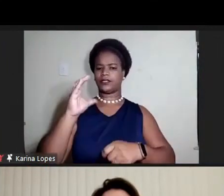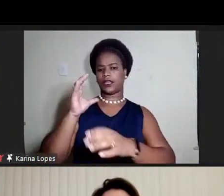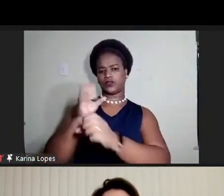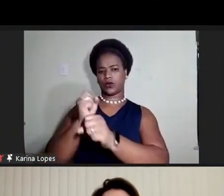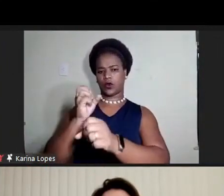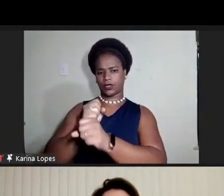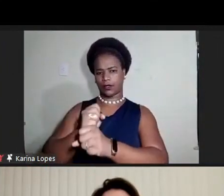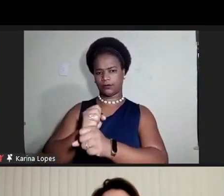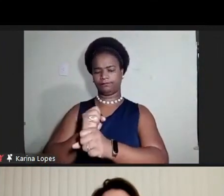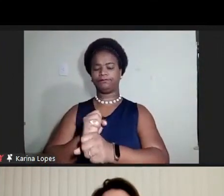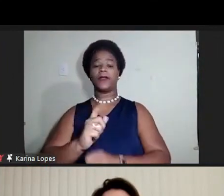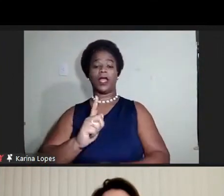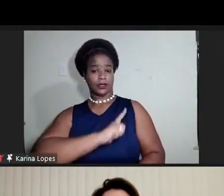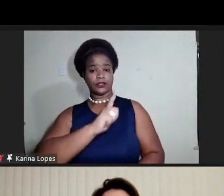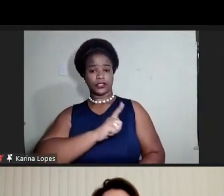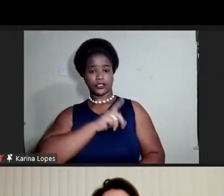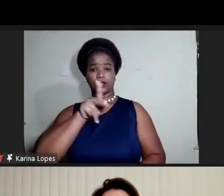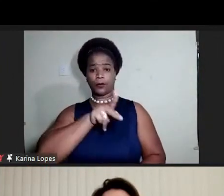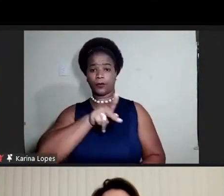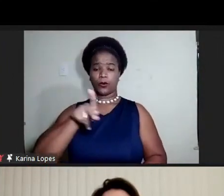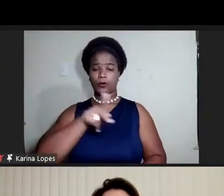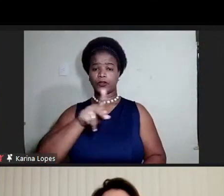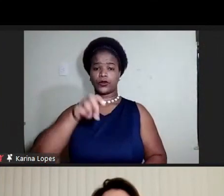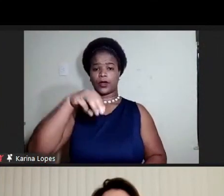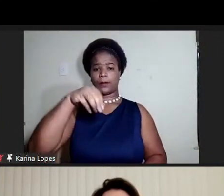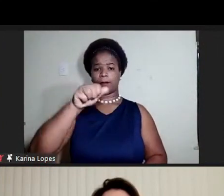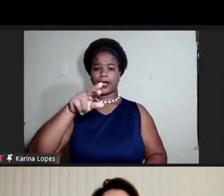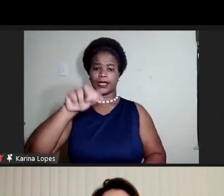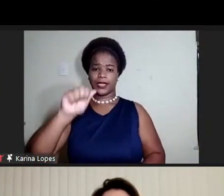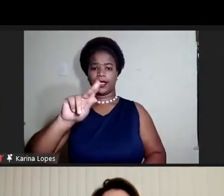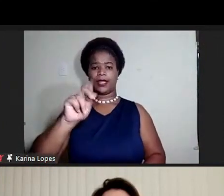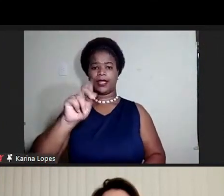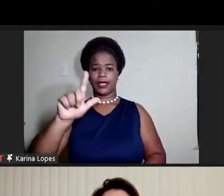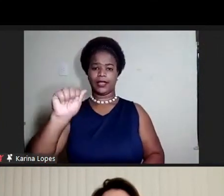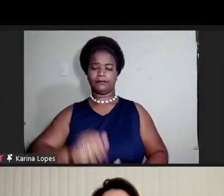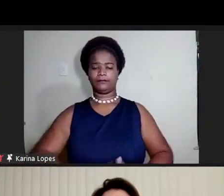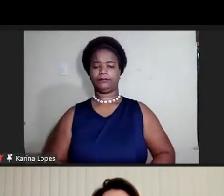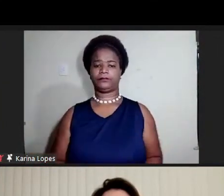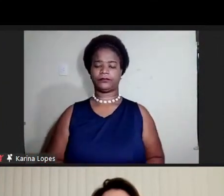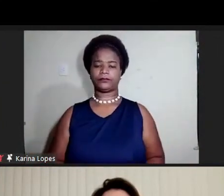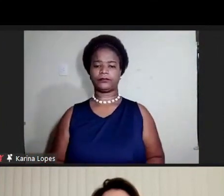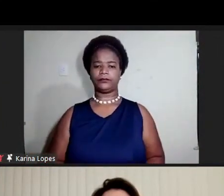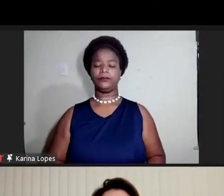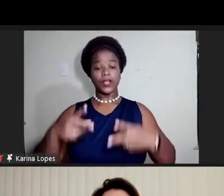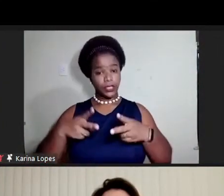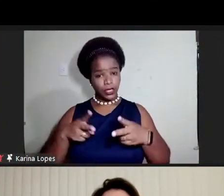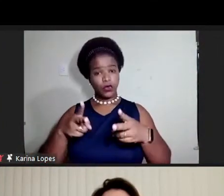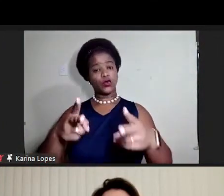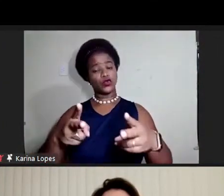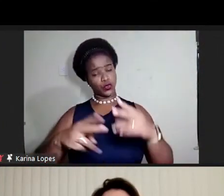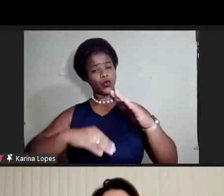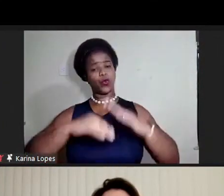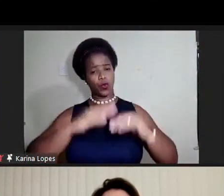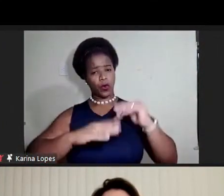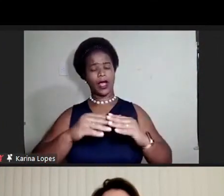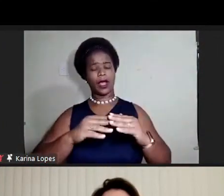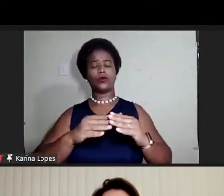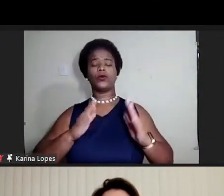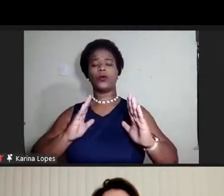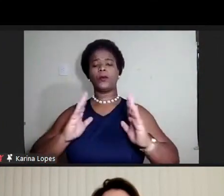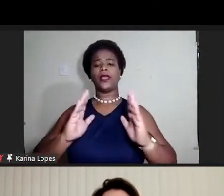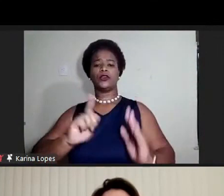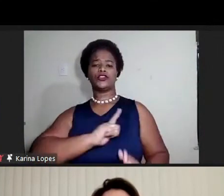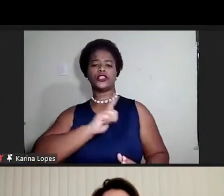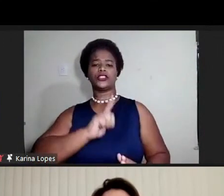da professora Maria Helena Leal Castro. E se manteve no cargo nas gestões dos professores José Humberto